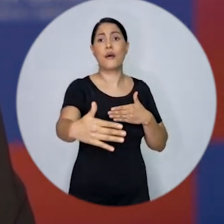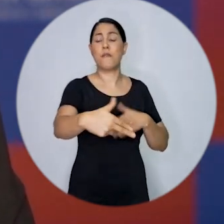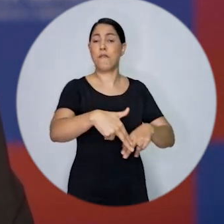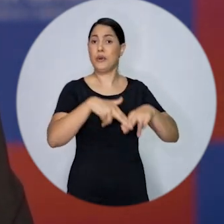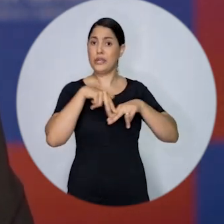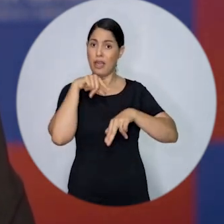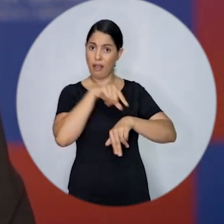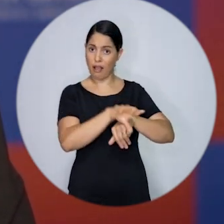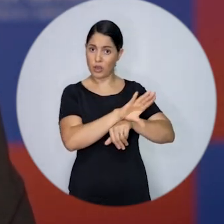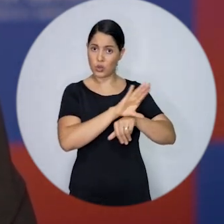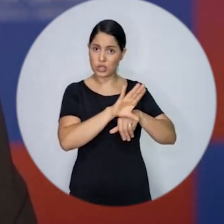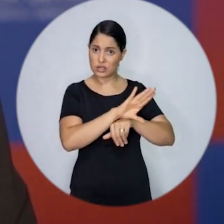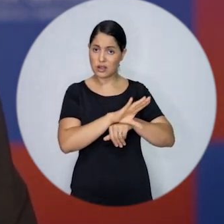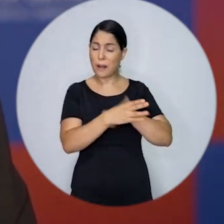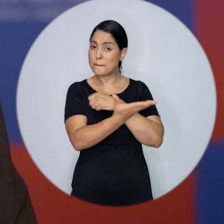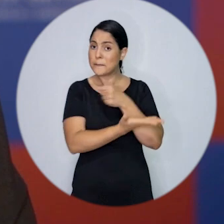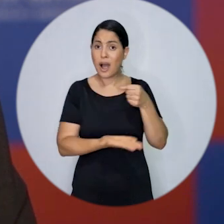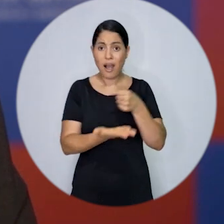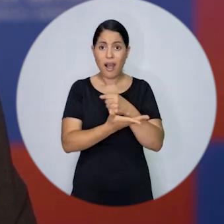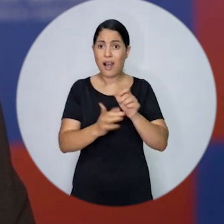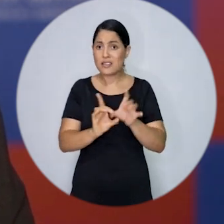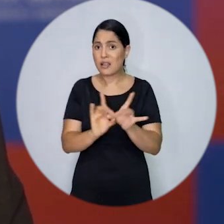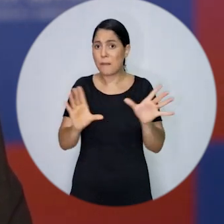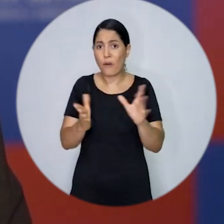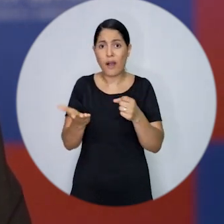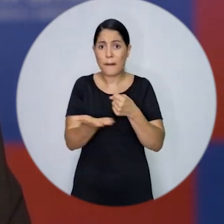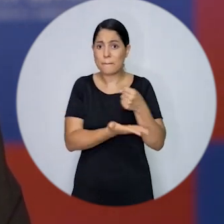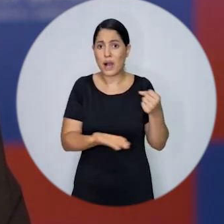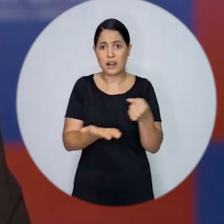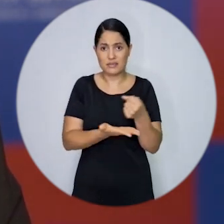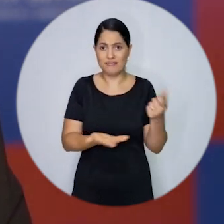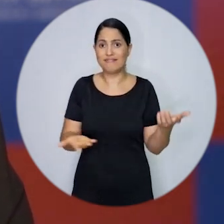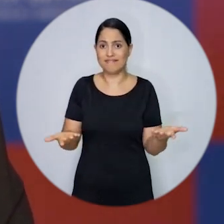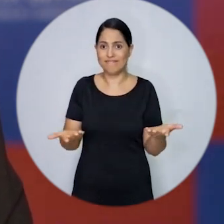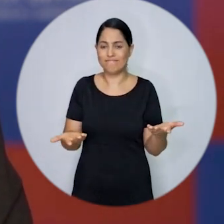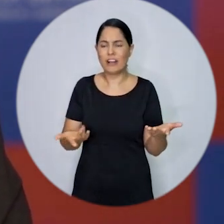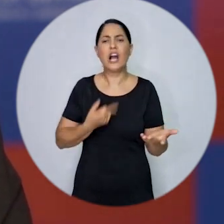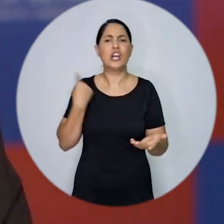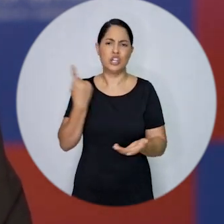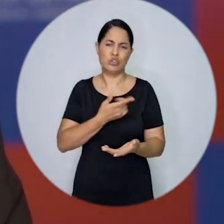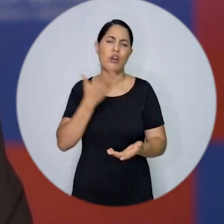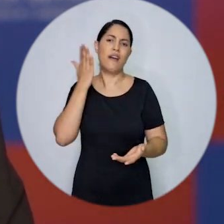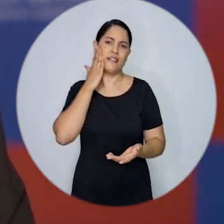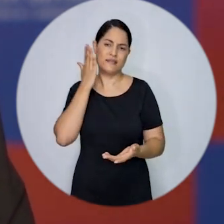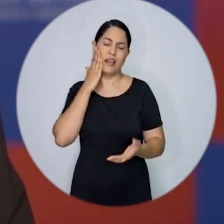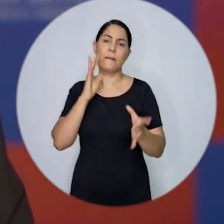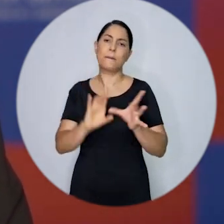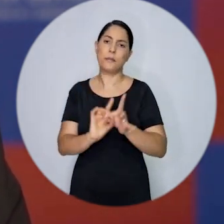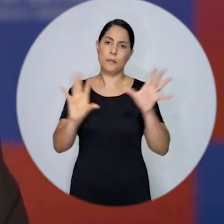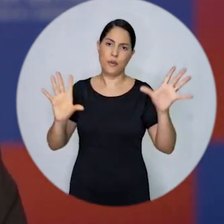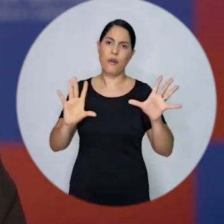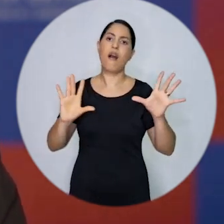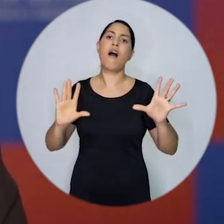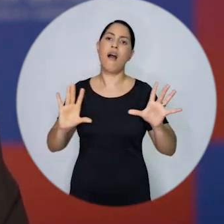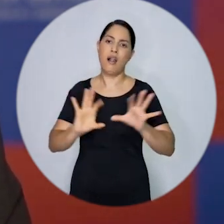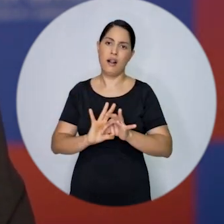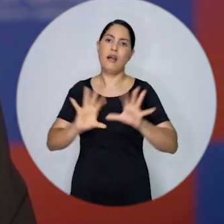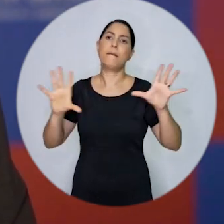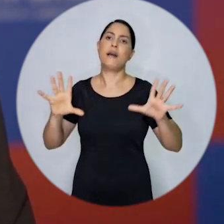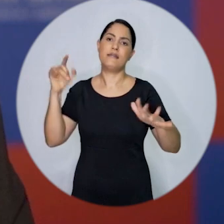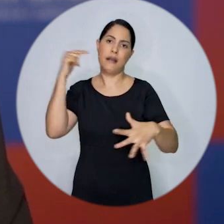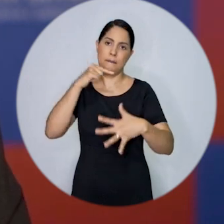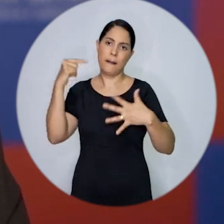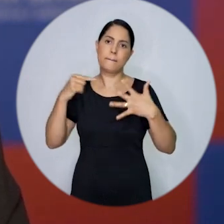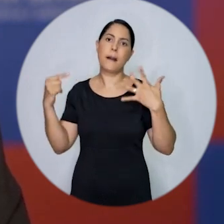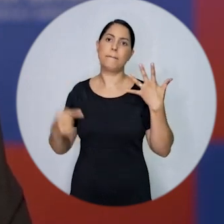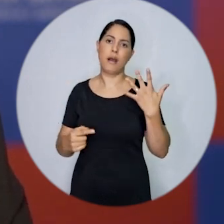Constituição brasileira. Eis que ela é fundante da democracia e a democracia é condição de possibilidade para